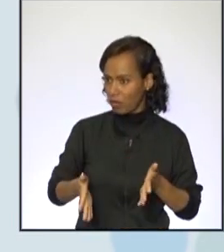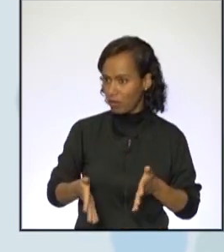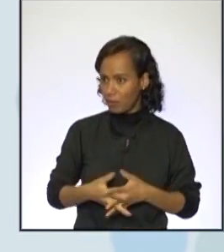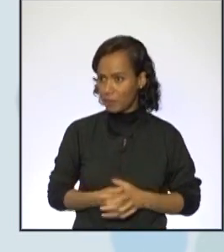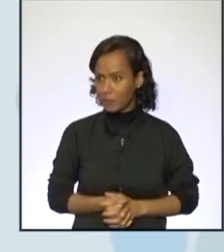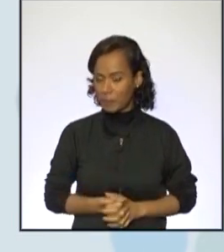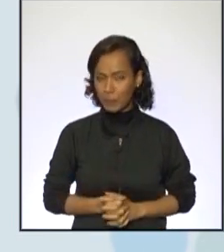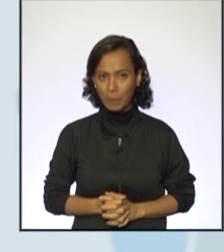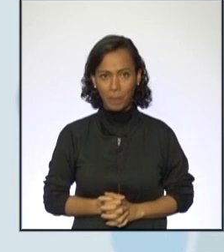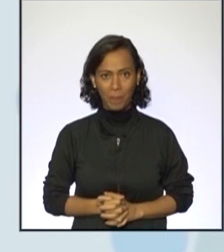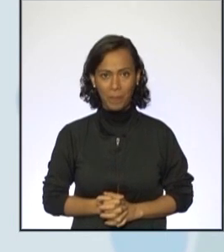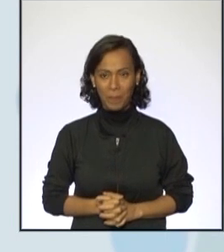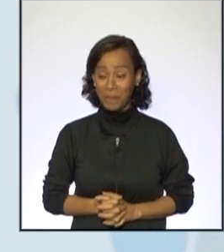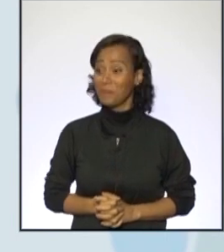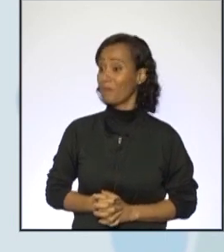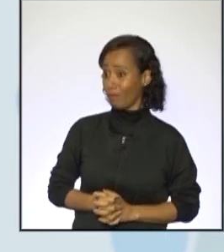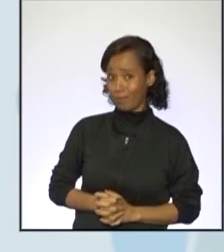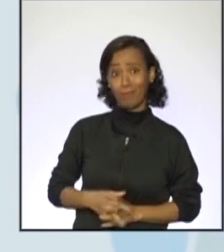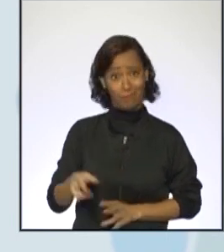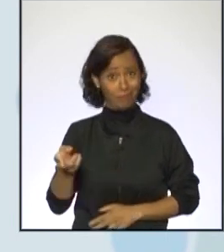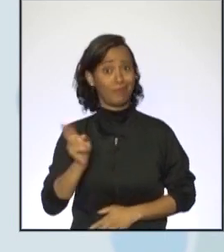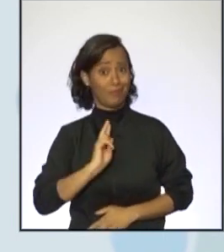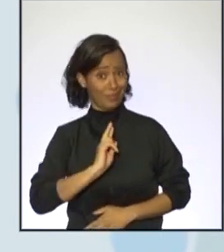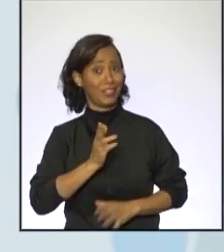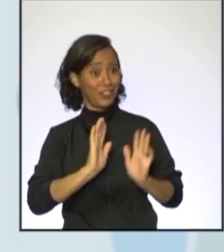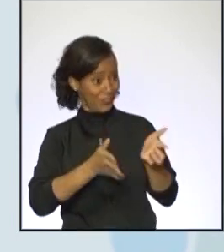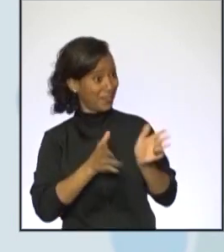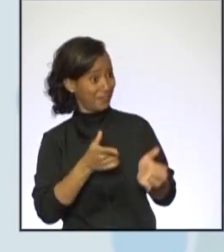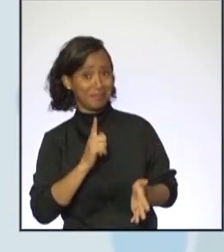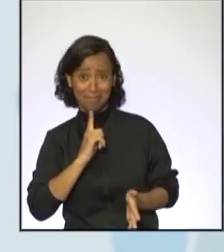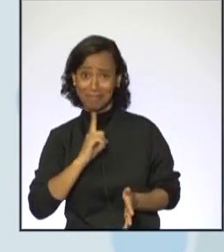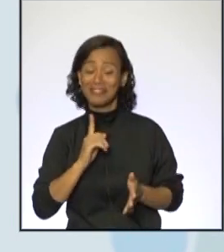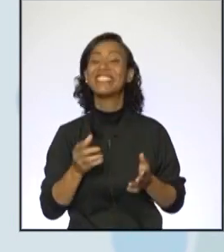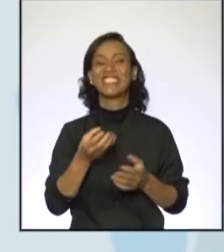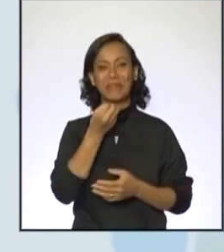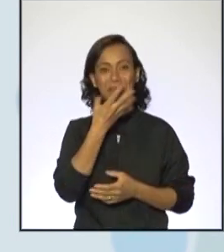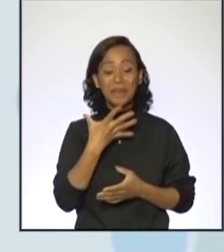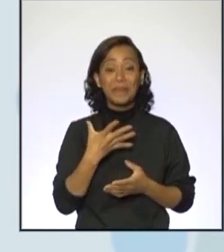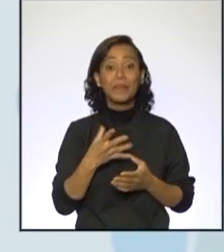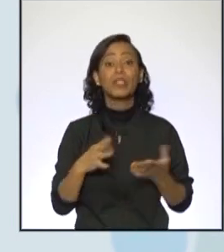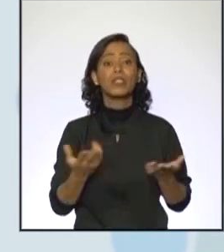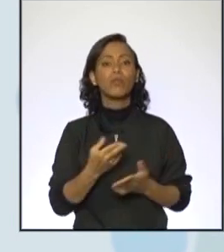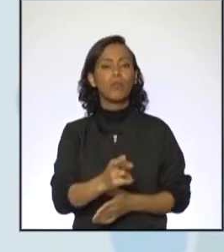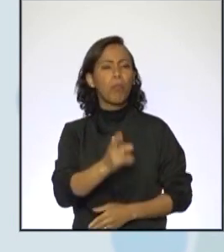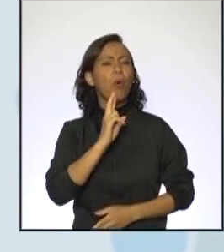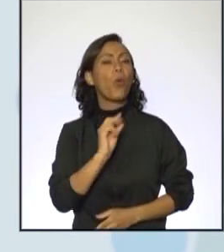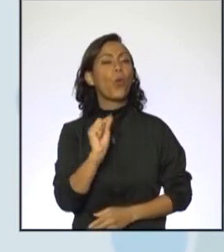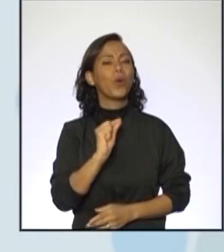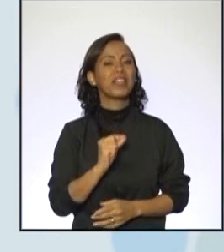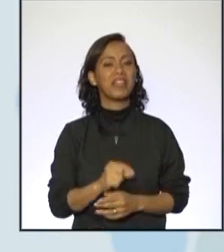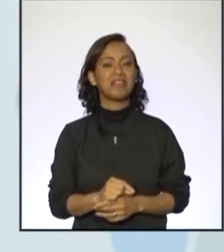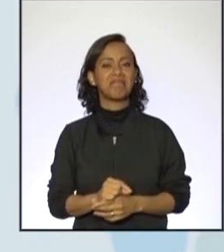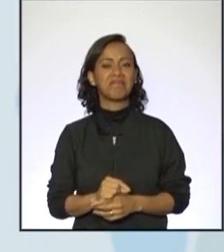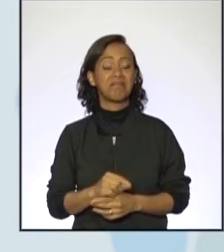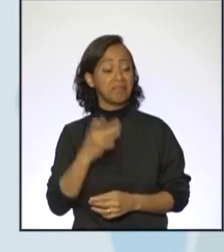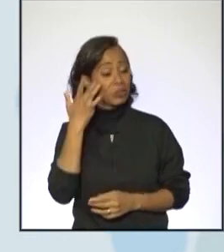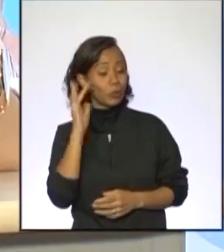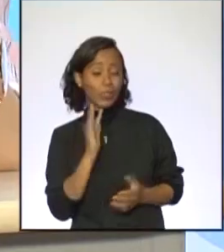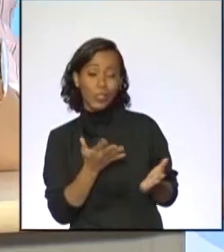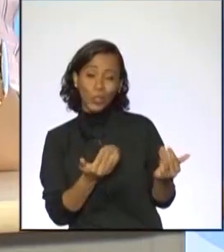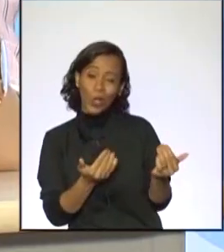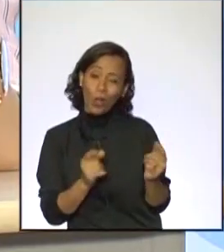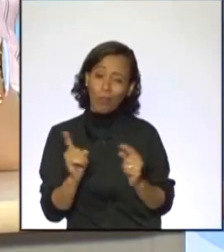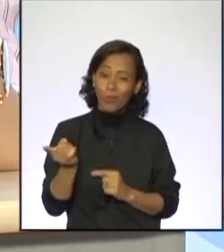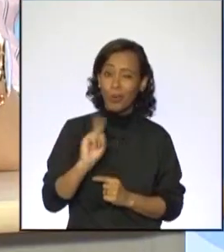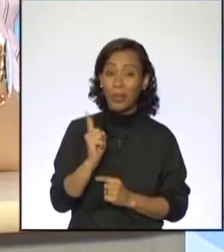gente está vendo aqui. Ó, apareceu aqui, hein? Fala pra gente. Apareceu aqui. Olha, só bem espertinho. Não sei não se é jovem. Ah, pode